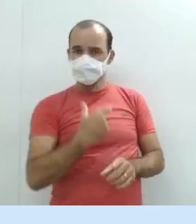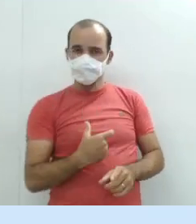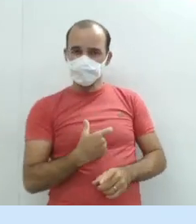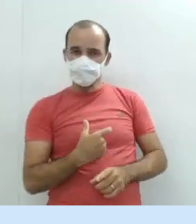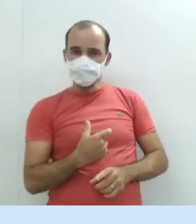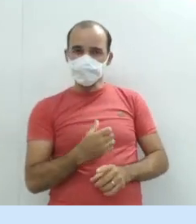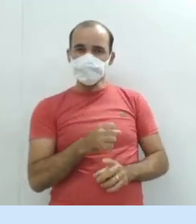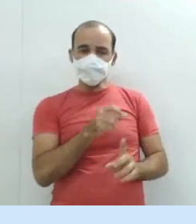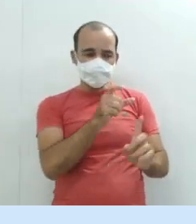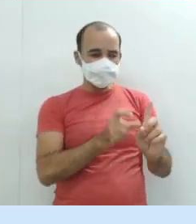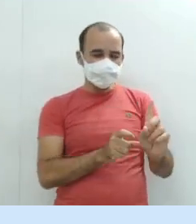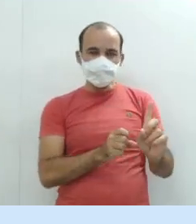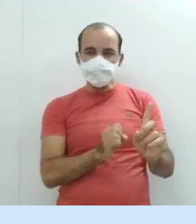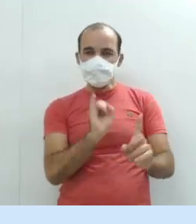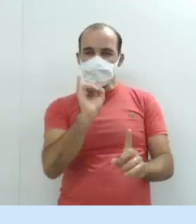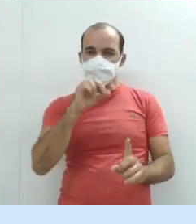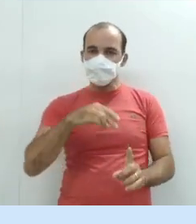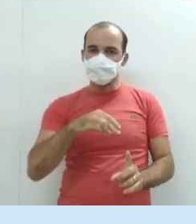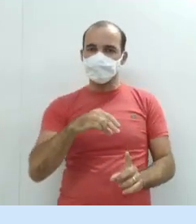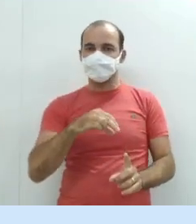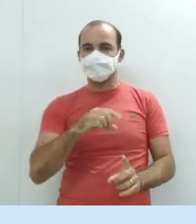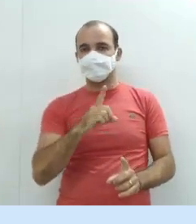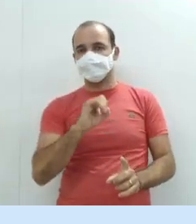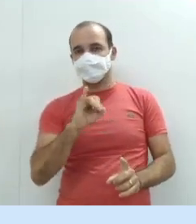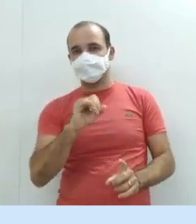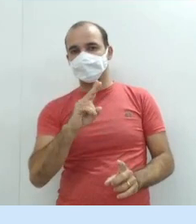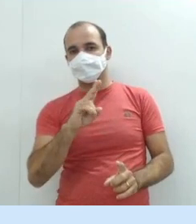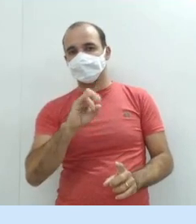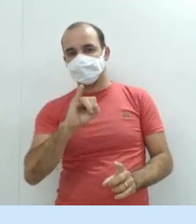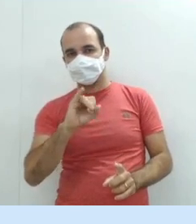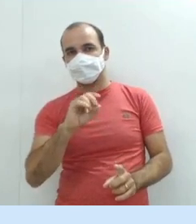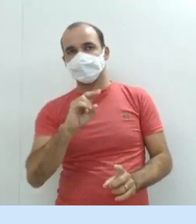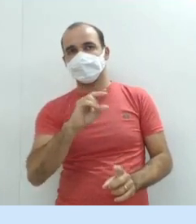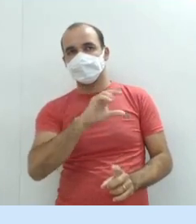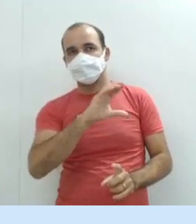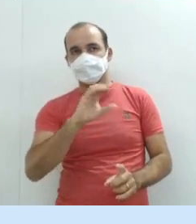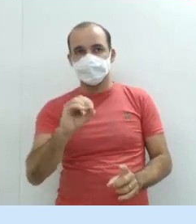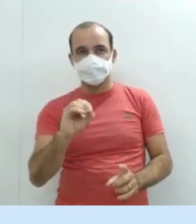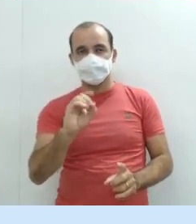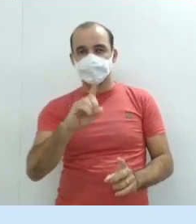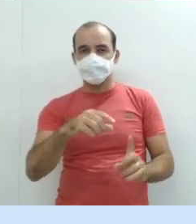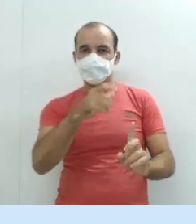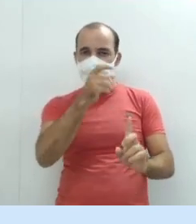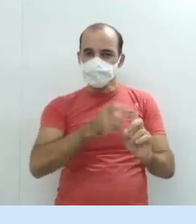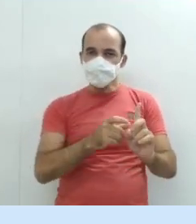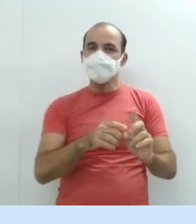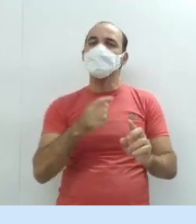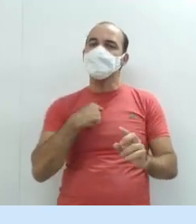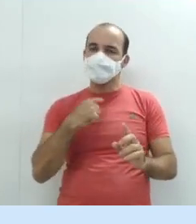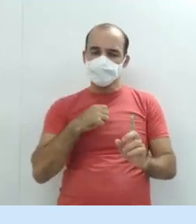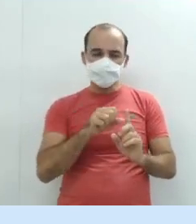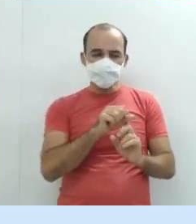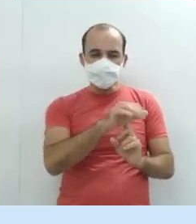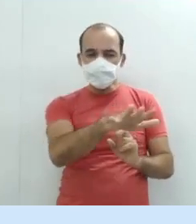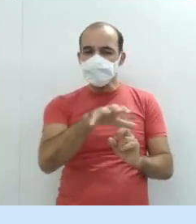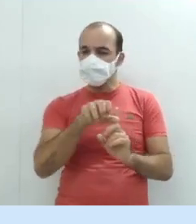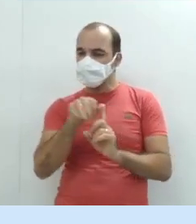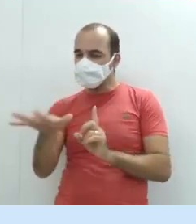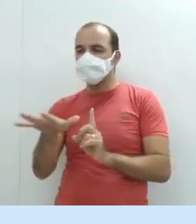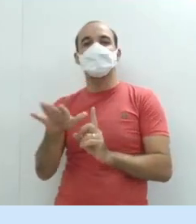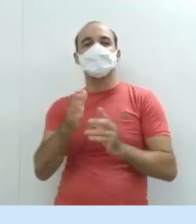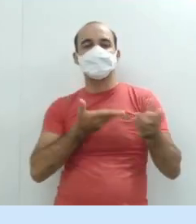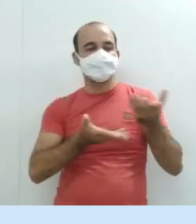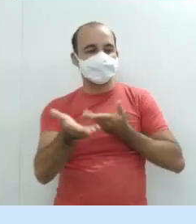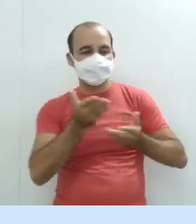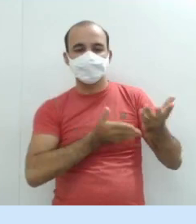ao mesmo tempo que eu sou eu também sou coletivo, ou seja, eu vivo com outros, por causa